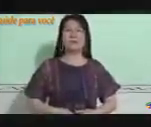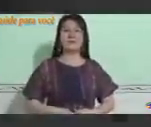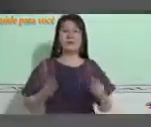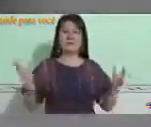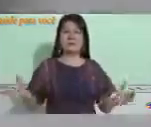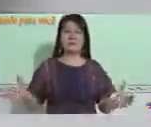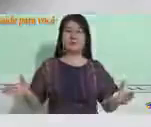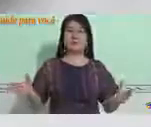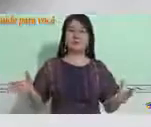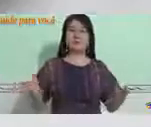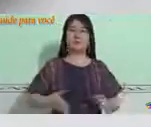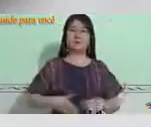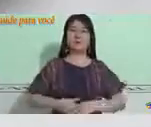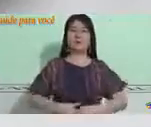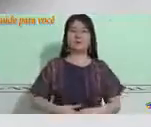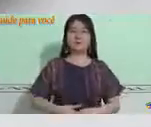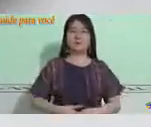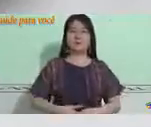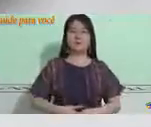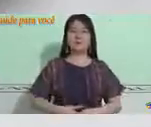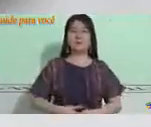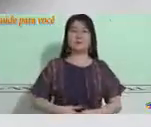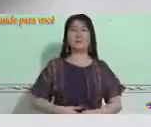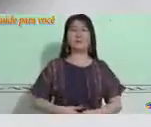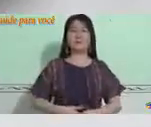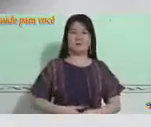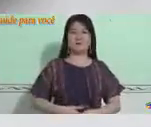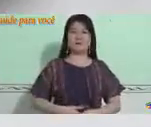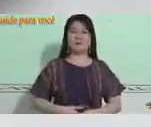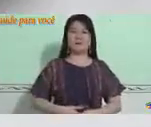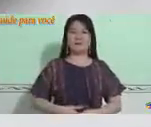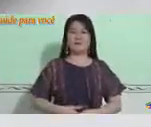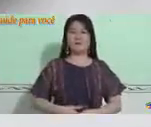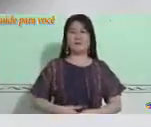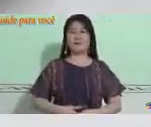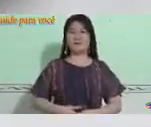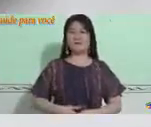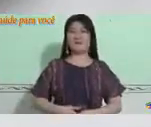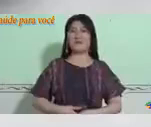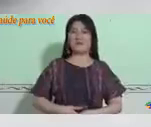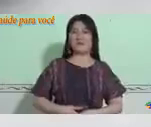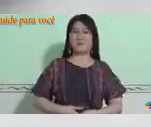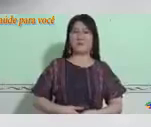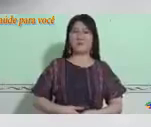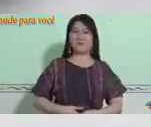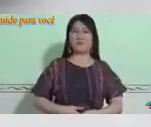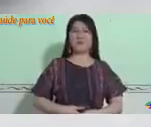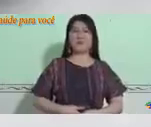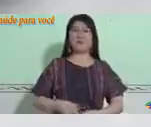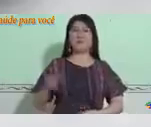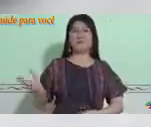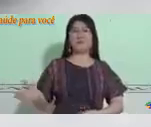vírgula, que nestes casos, vírgula, se encontrar em quantidades muito elevadas e suspeitar de outras doenças, poderá recomendar